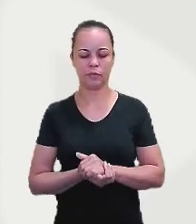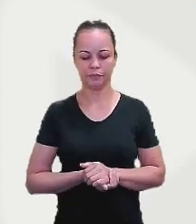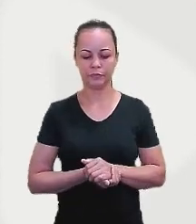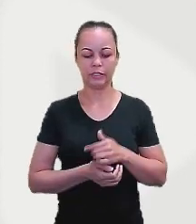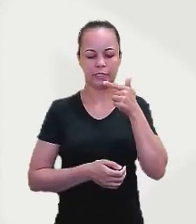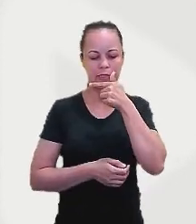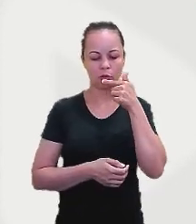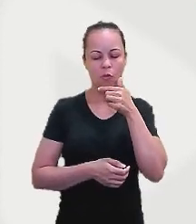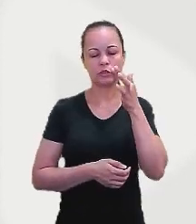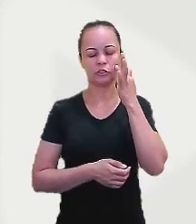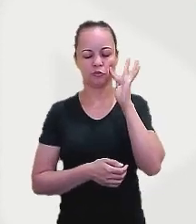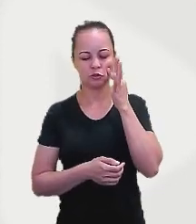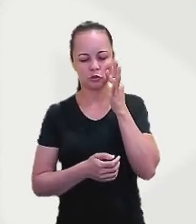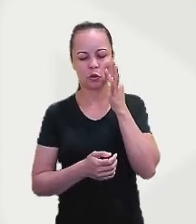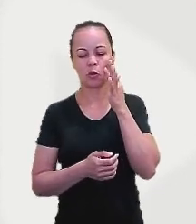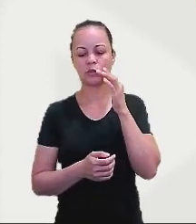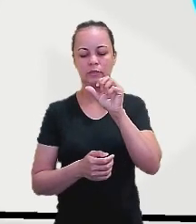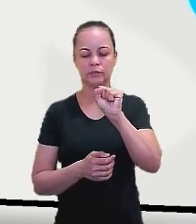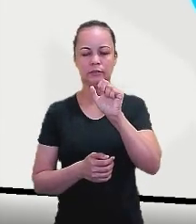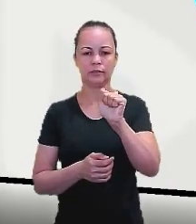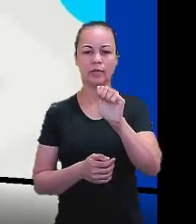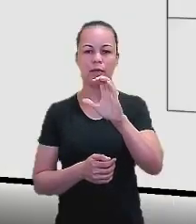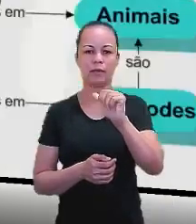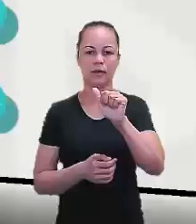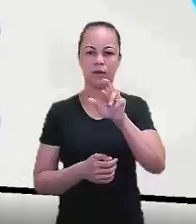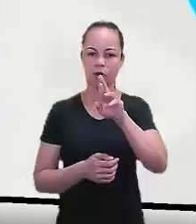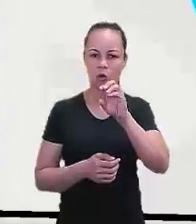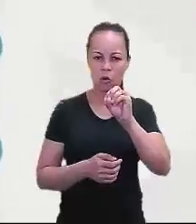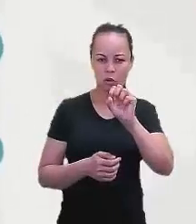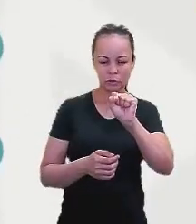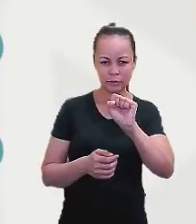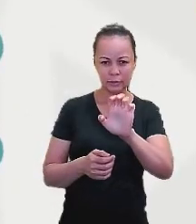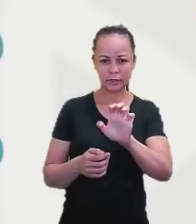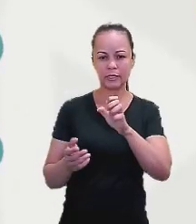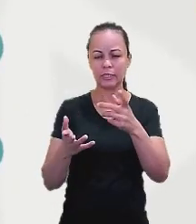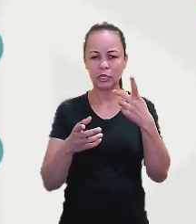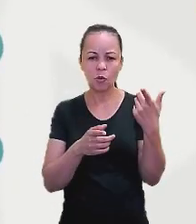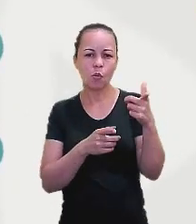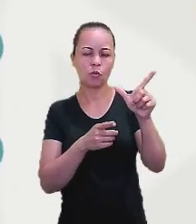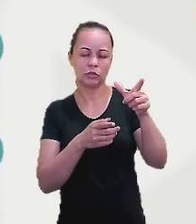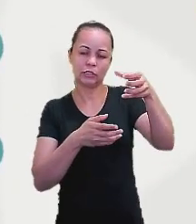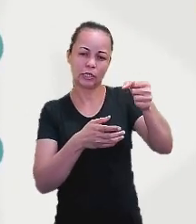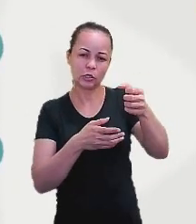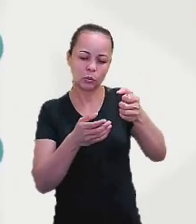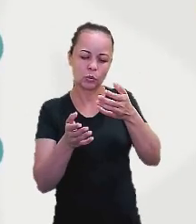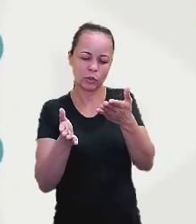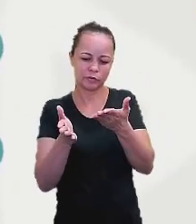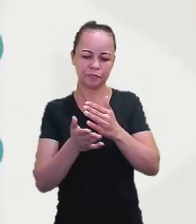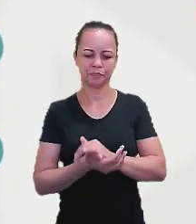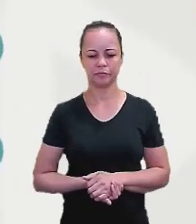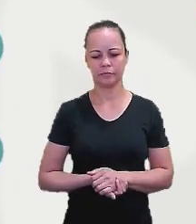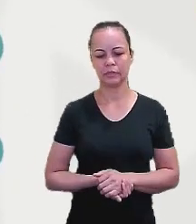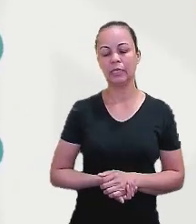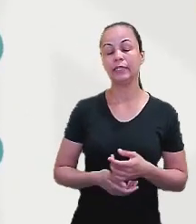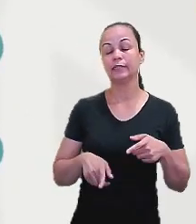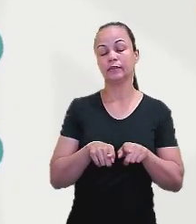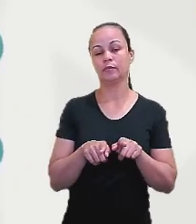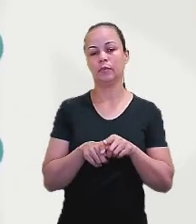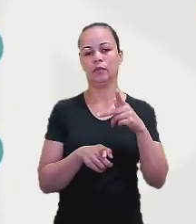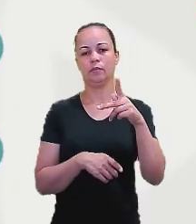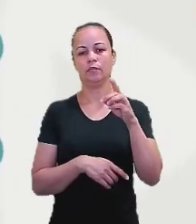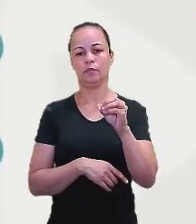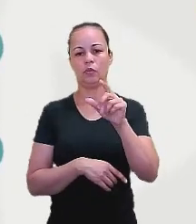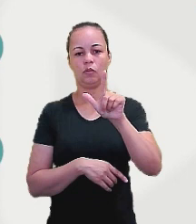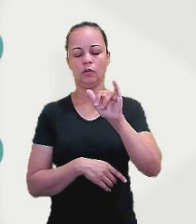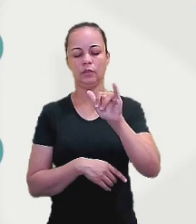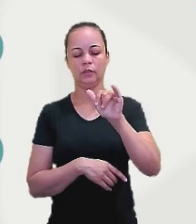com galactose, o açúcar do leite. E aí, eu não poderia deixar de falar dos polissacarídeos, né? Que são cadeias